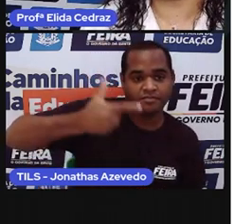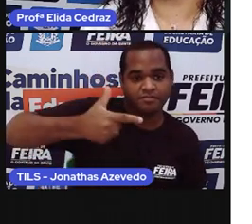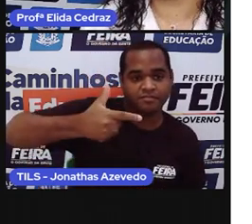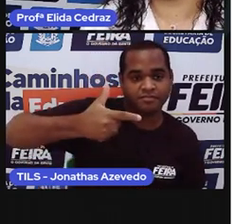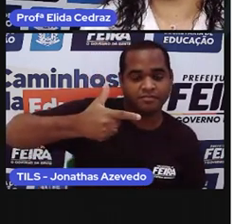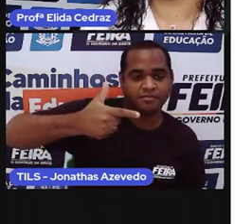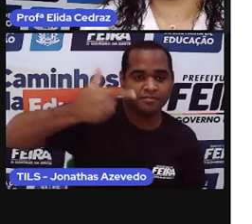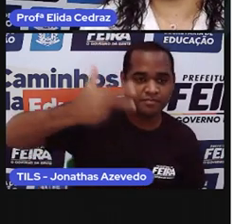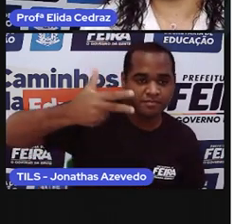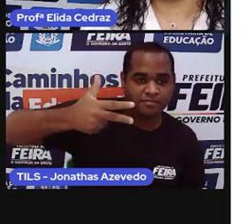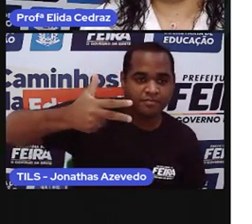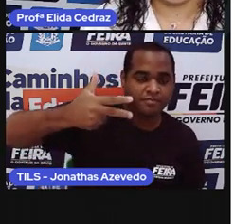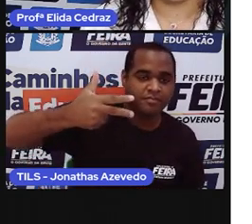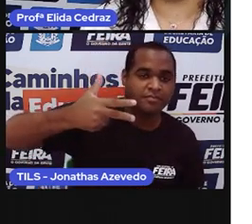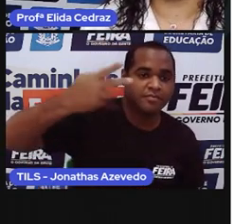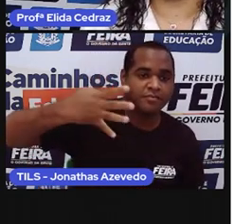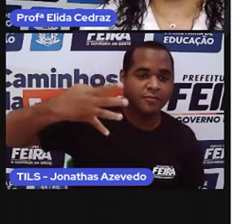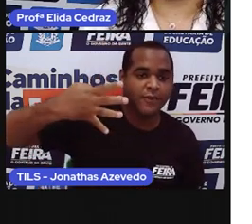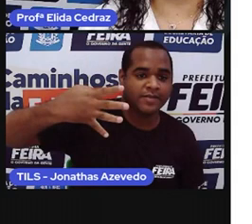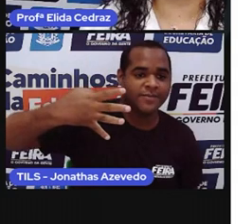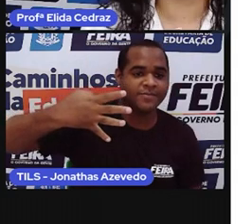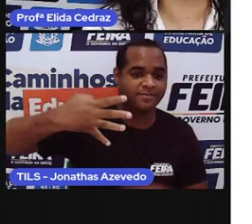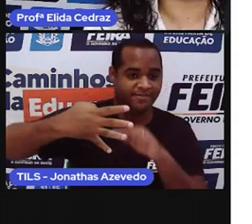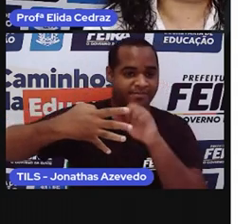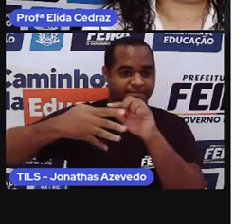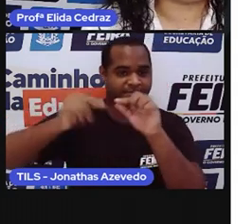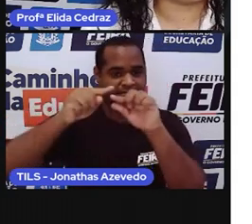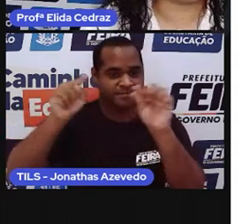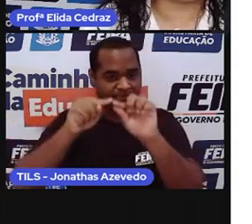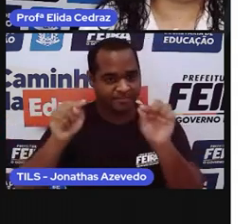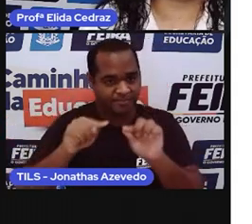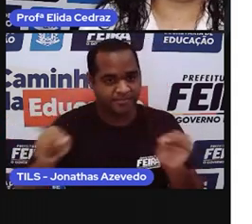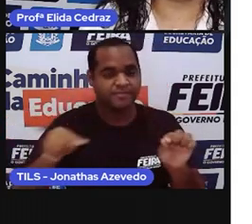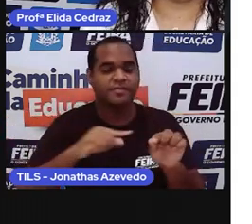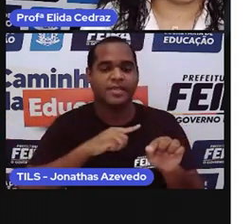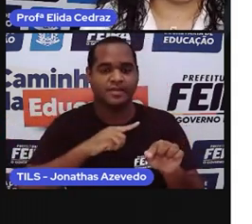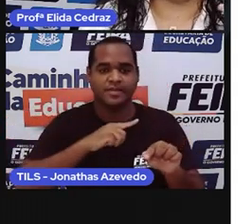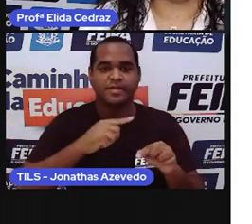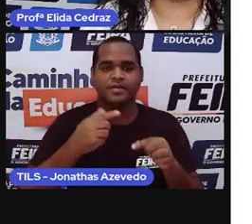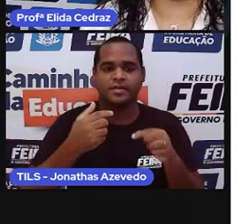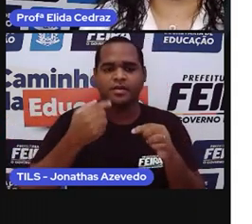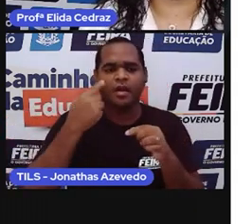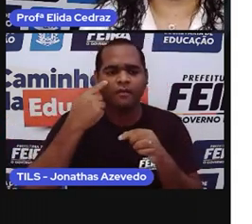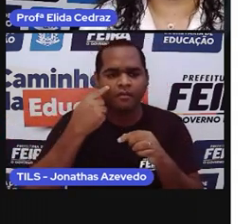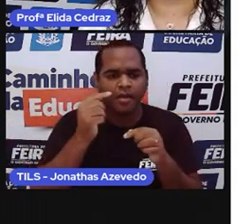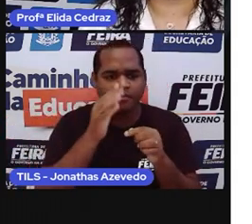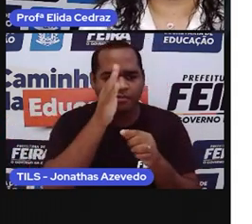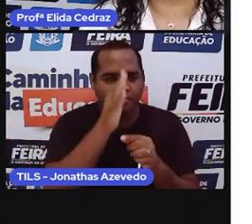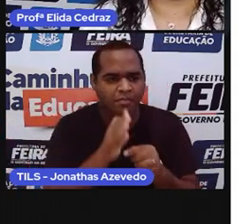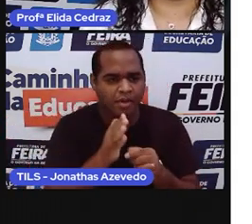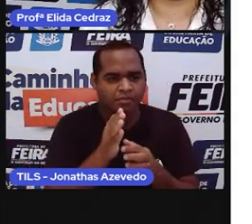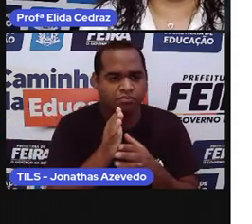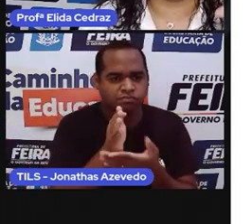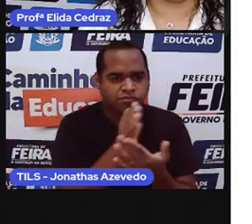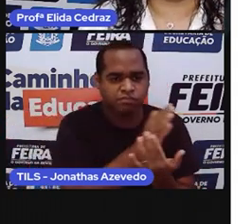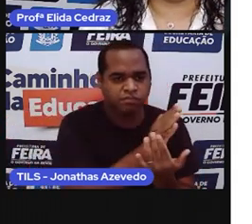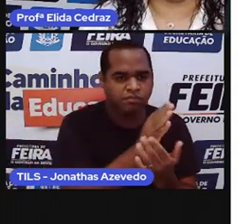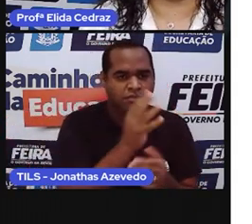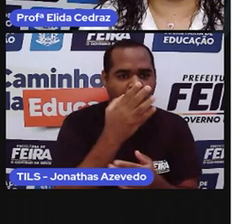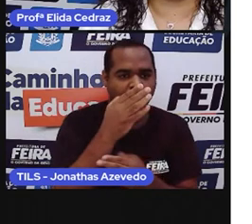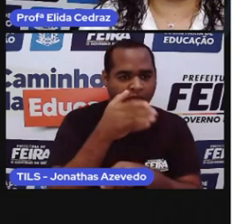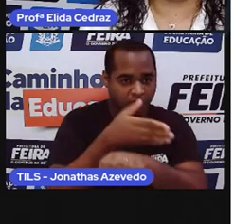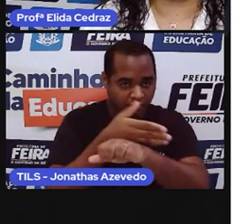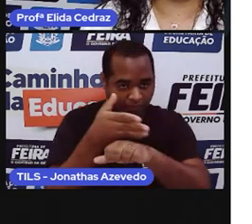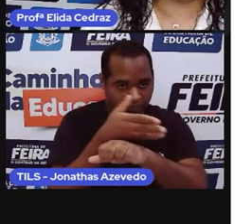linha, terceira e quarta. Você reparou que tem um espaço em branco desse primeiro pedacinho para